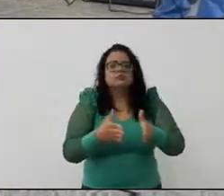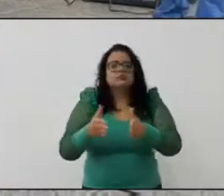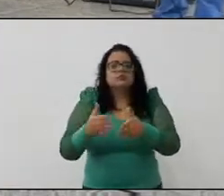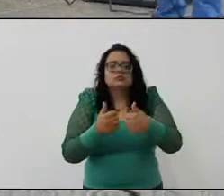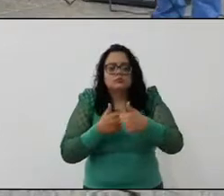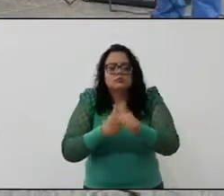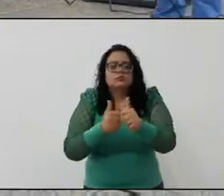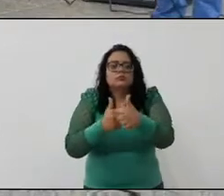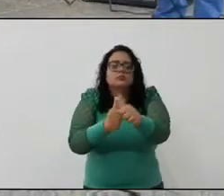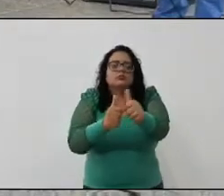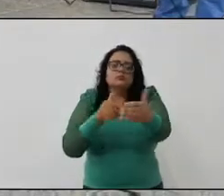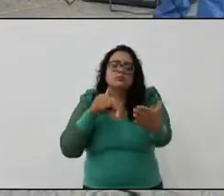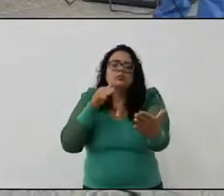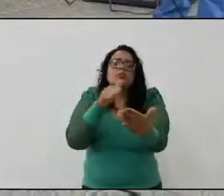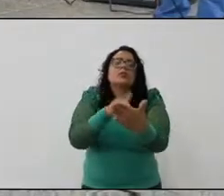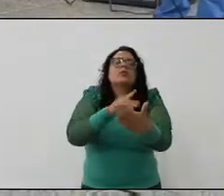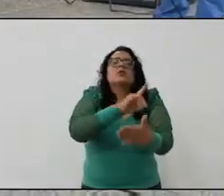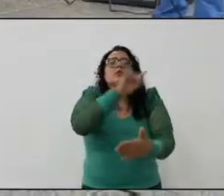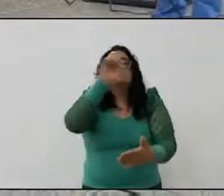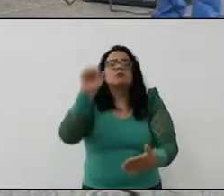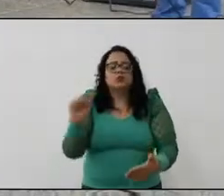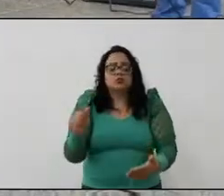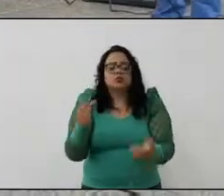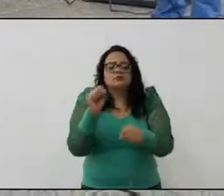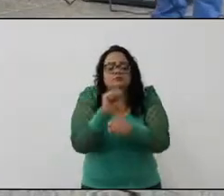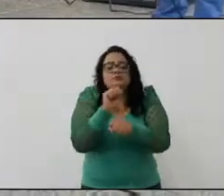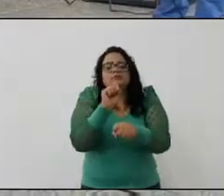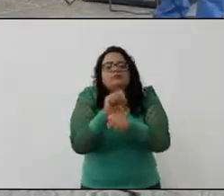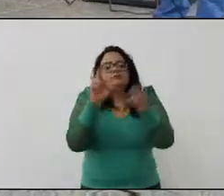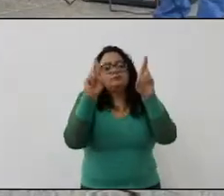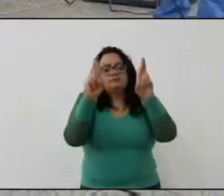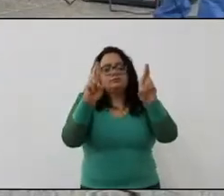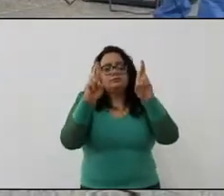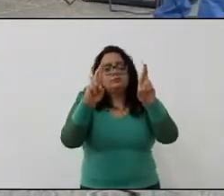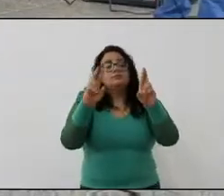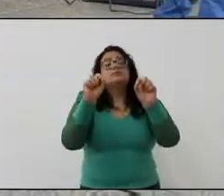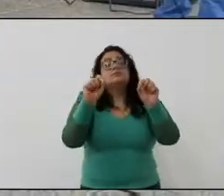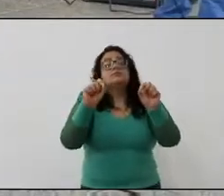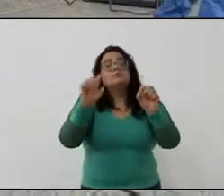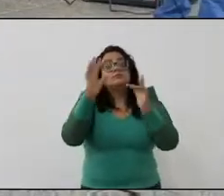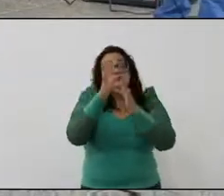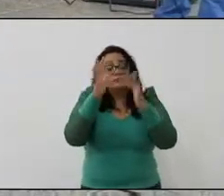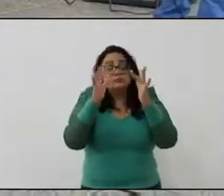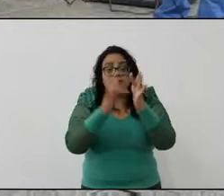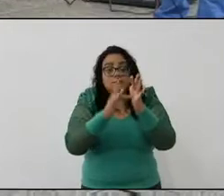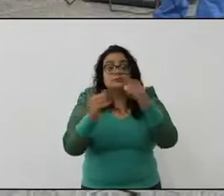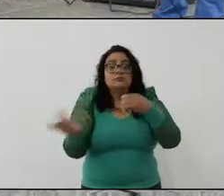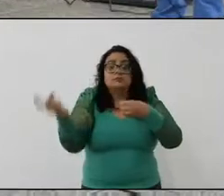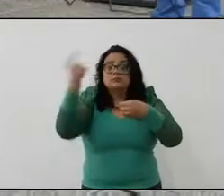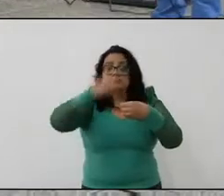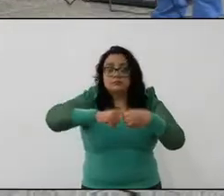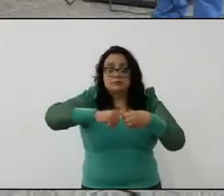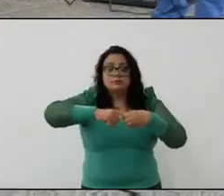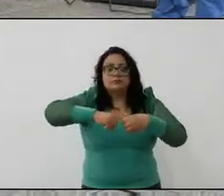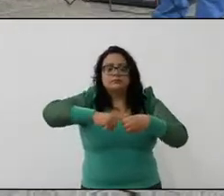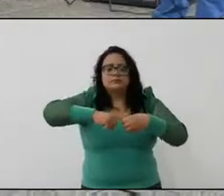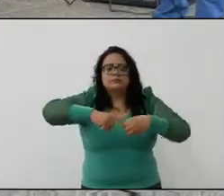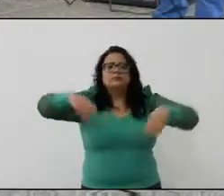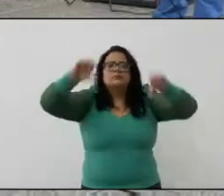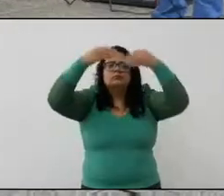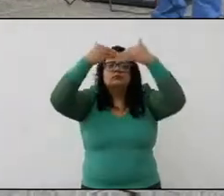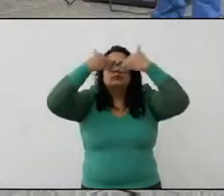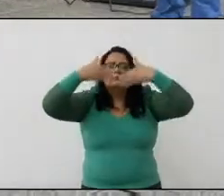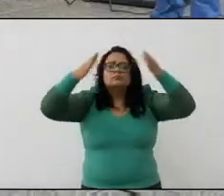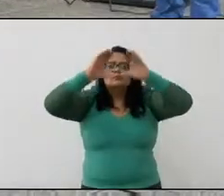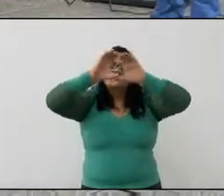caminhada, até aquele dia glorioso, em que o Senhor estará voltando para arrebatar a